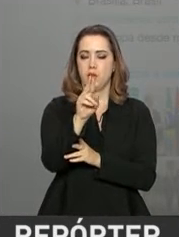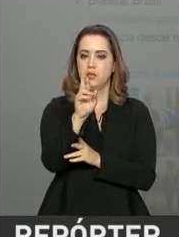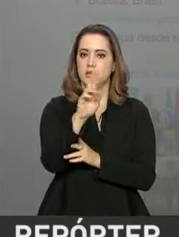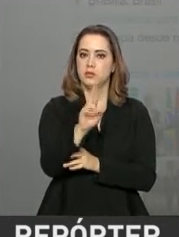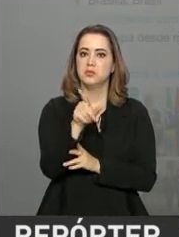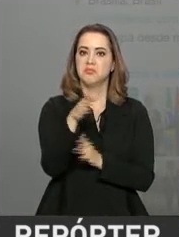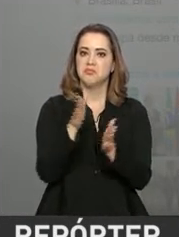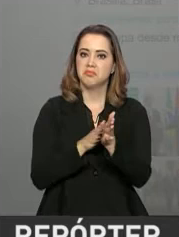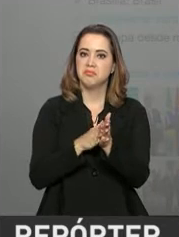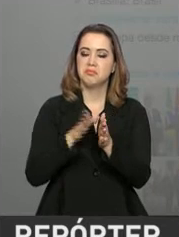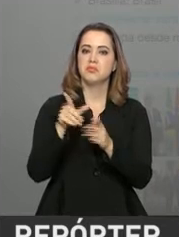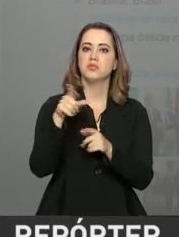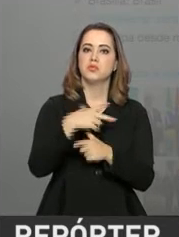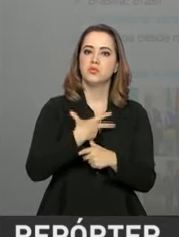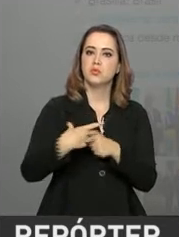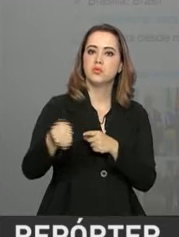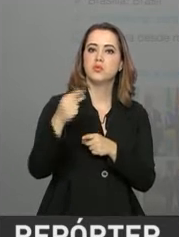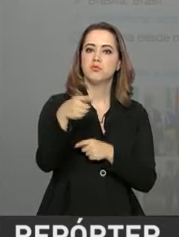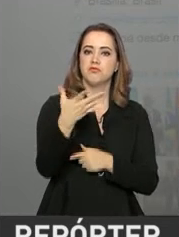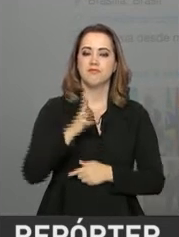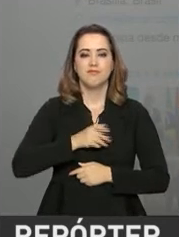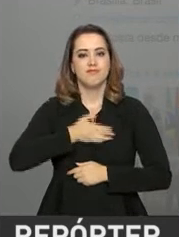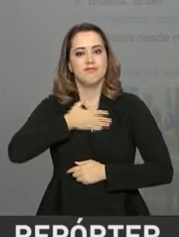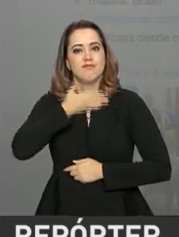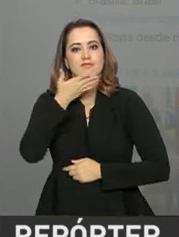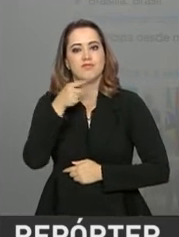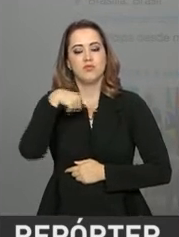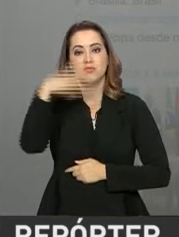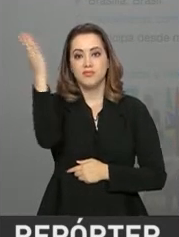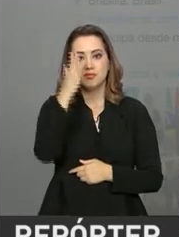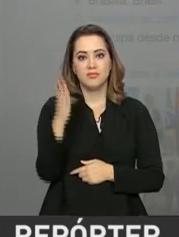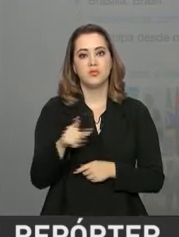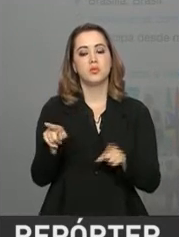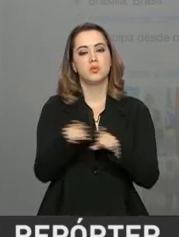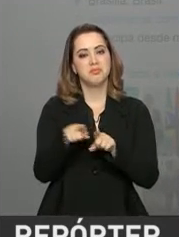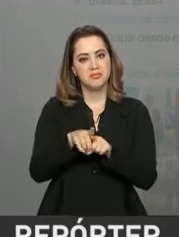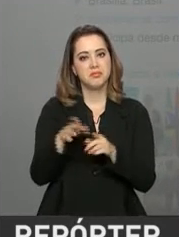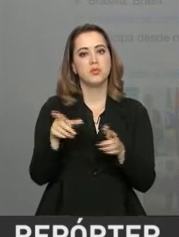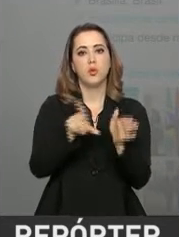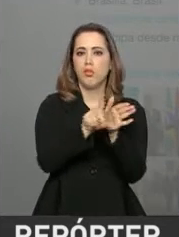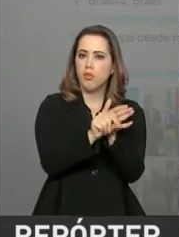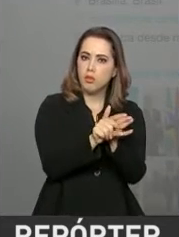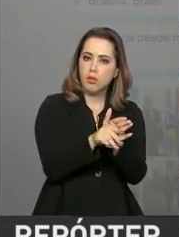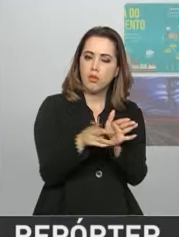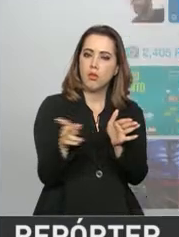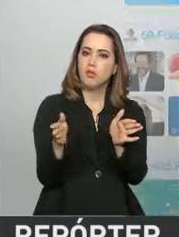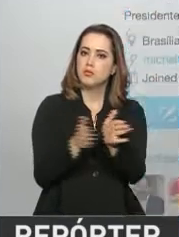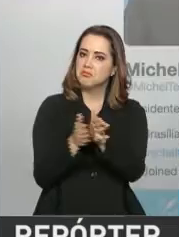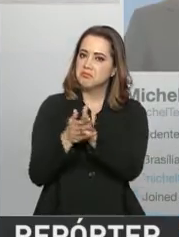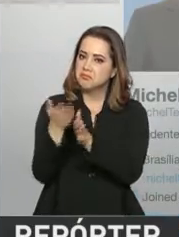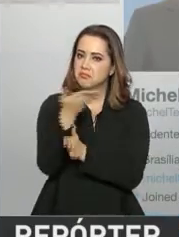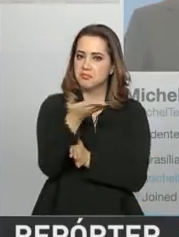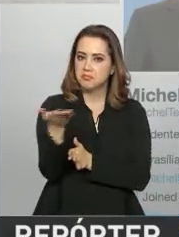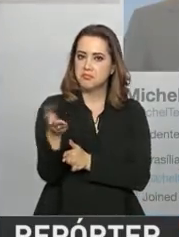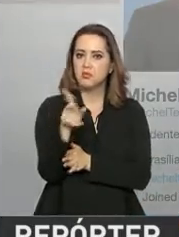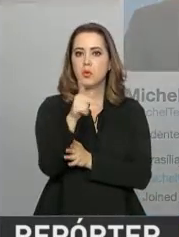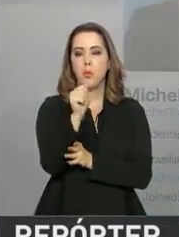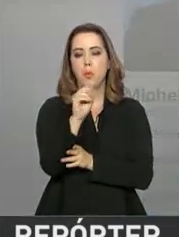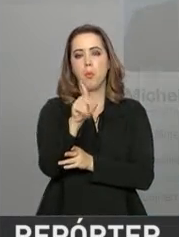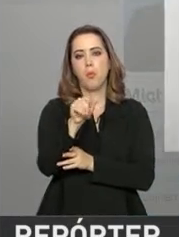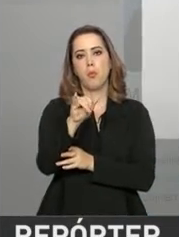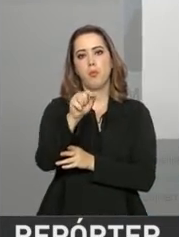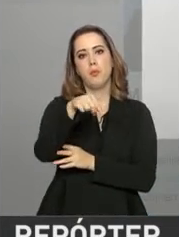O presidente disse que o atleta é um orgulho para o Brasil. Mais cedo, Temer também usou a rede social para dar os parabéns a